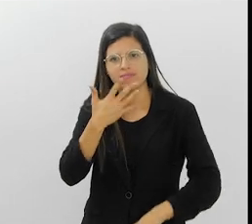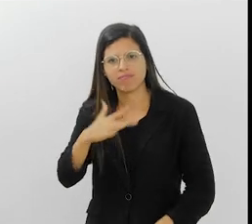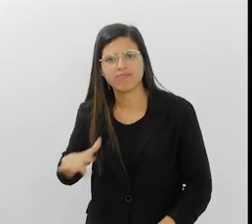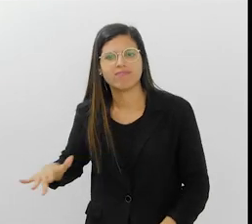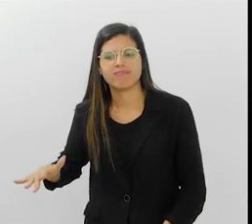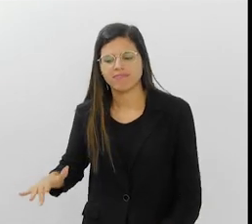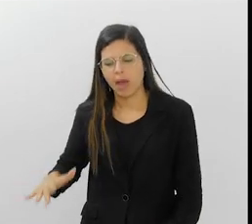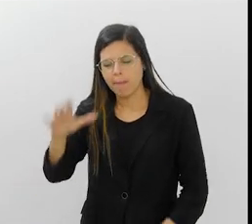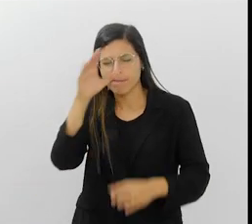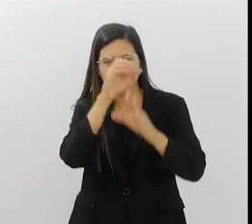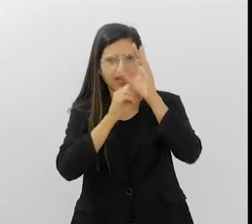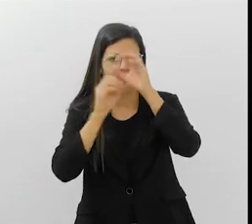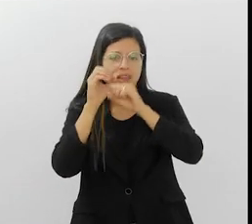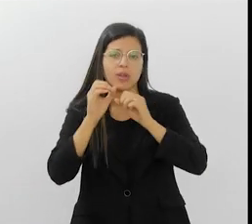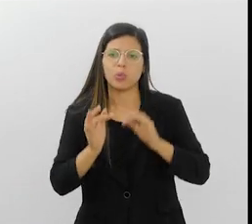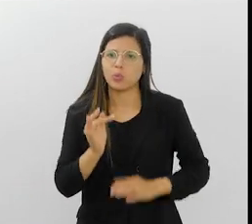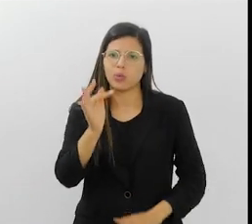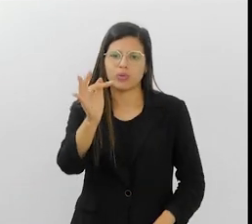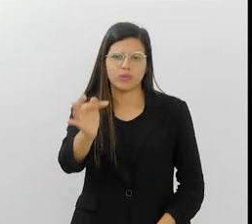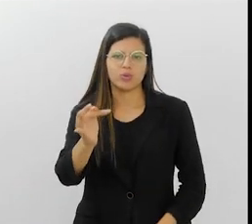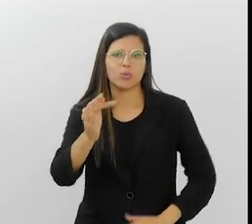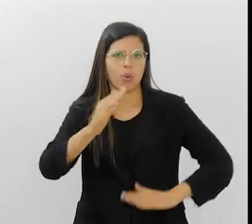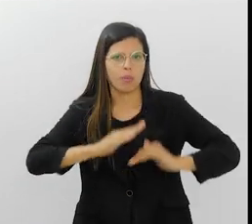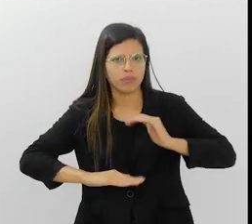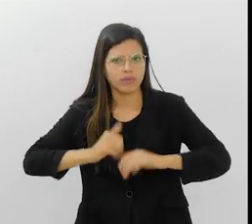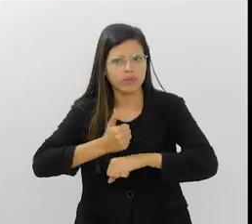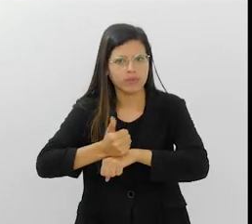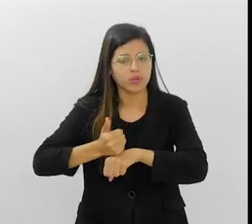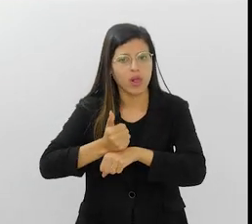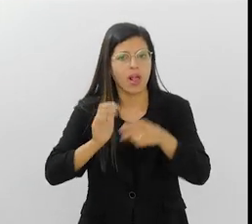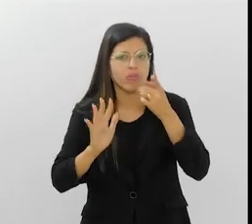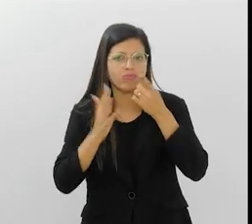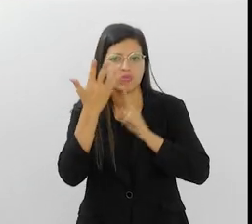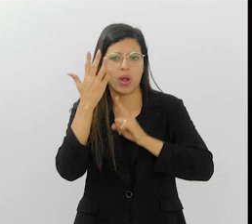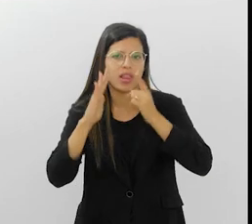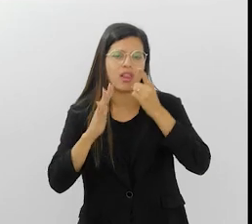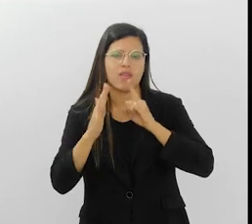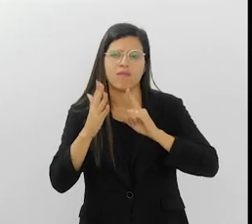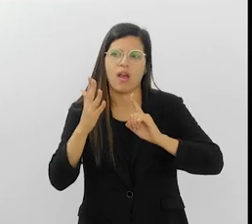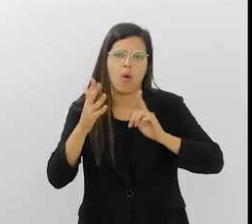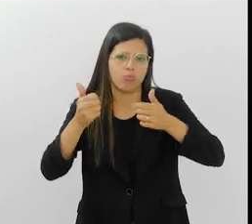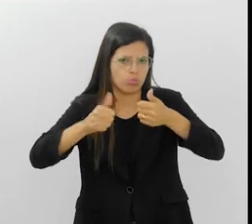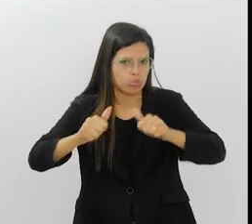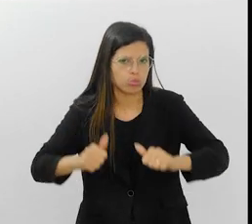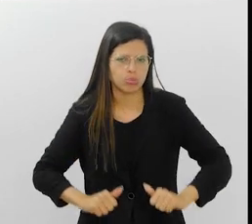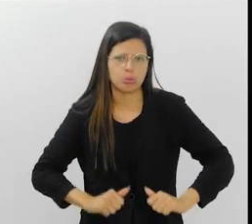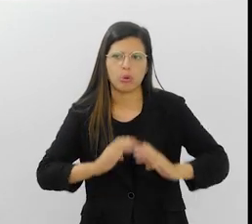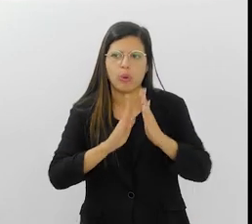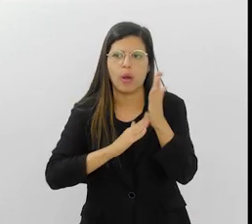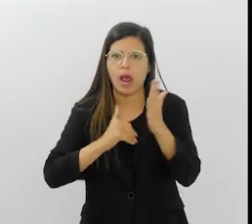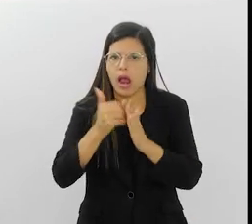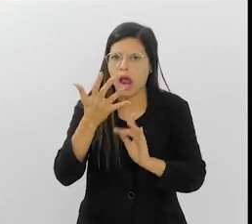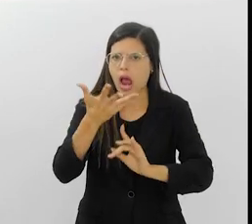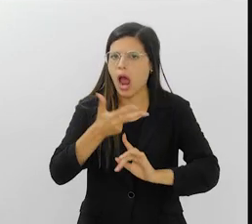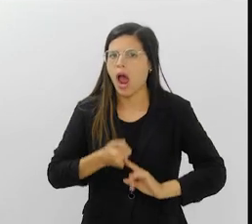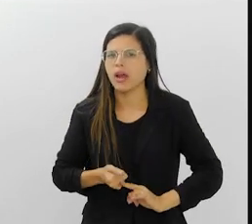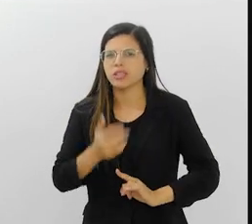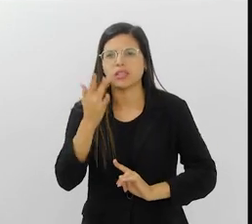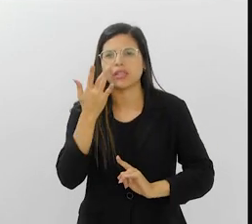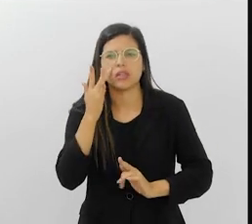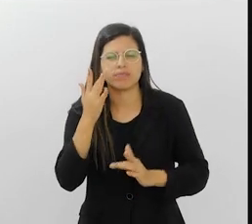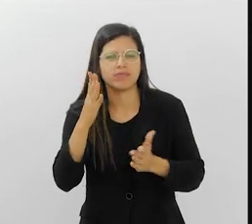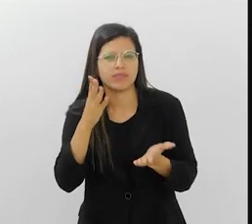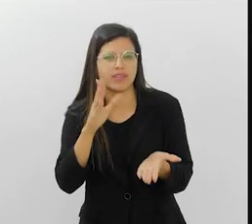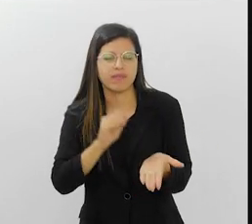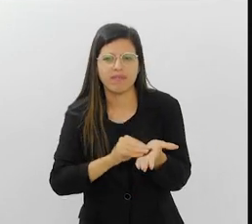ali aprendendo, ele vai se tornar um escultor, um pintor de arte, enfim. E faz que falta isso aqui. E vai se renovando. É,